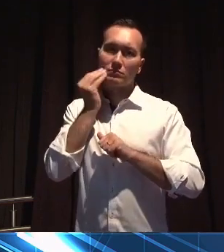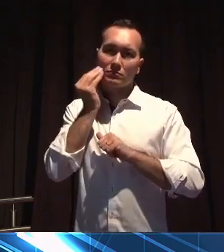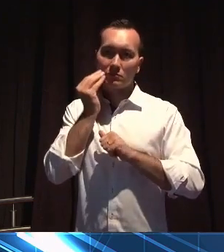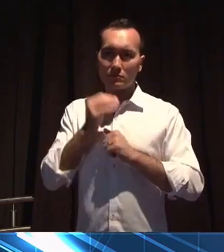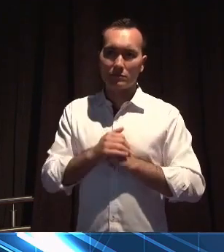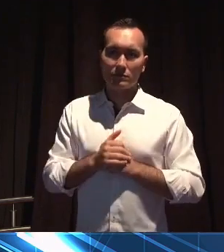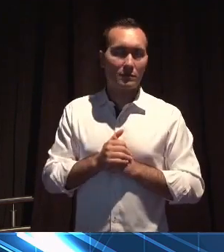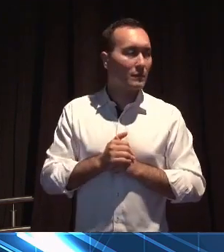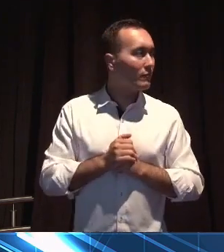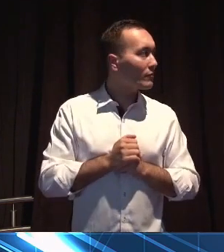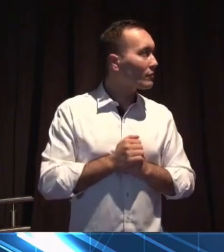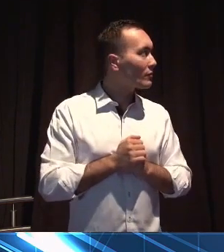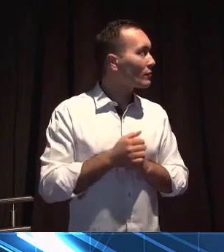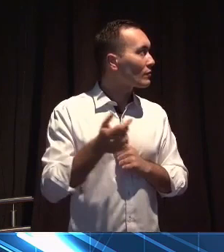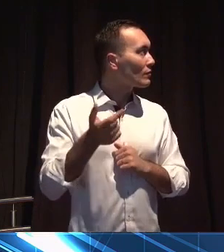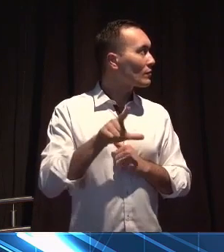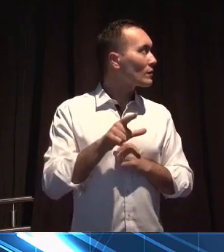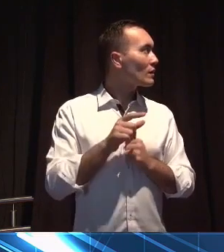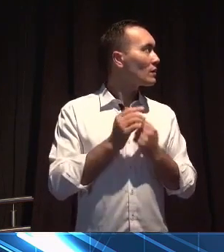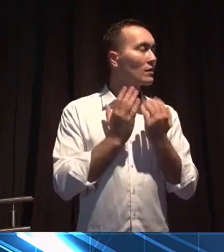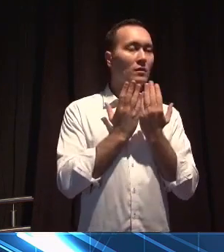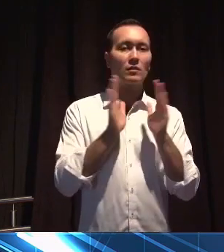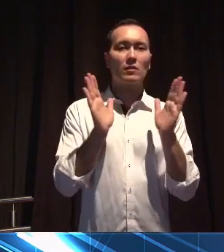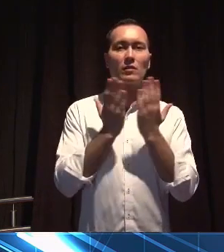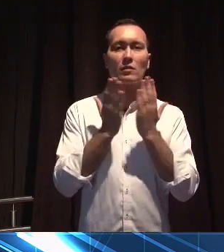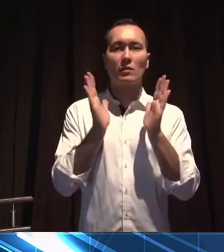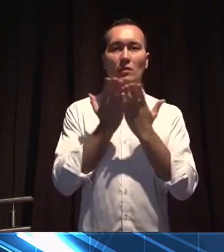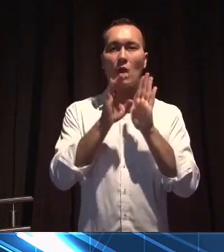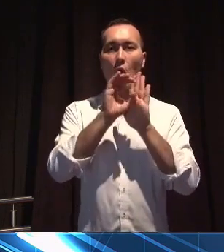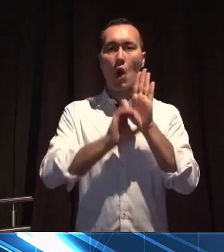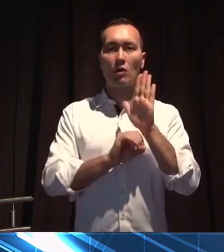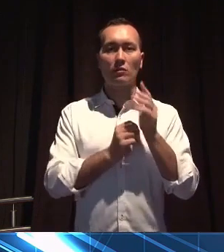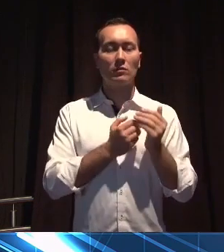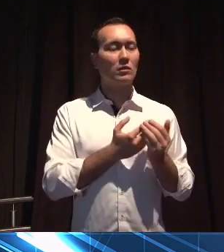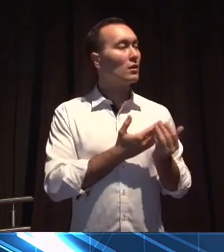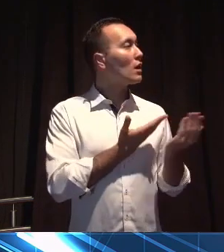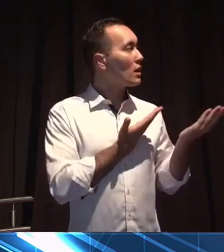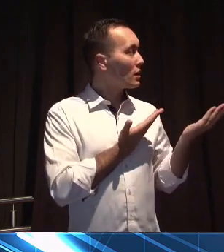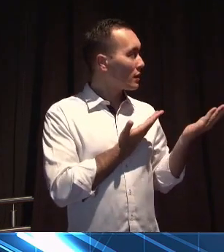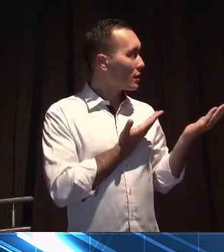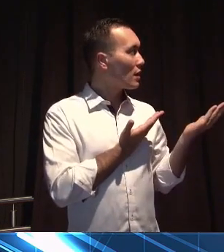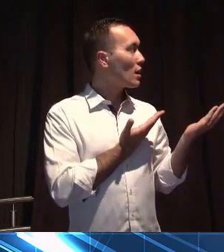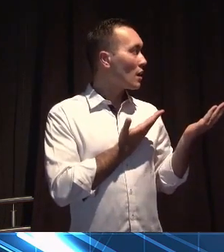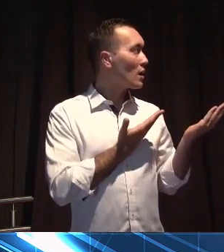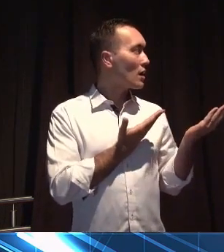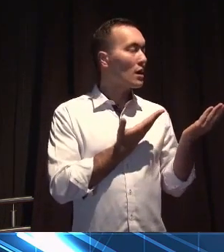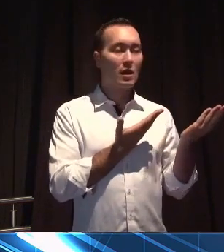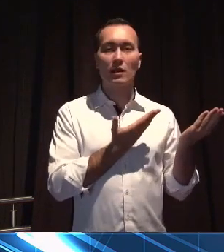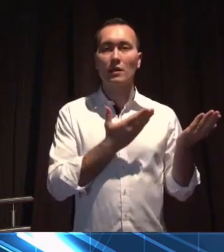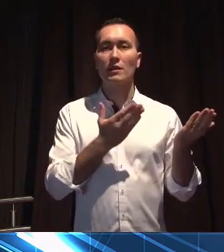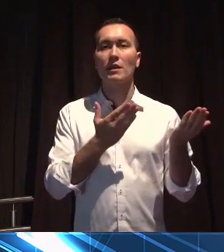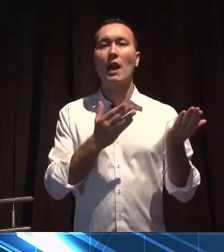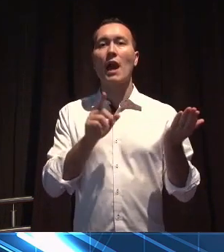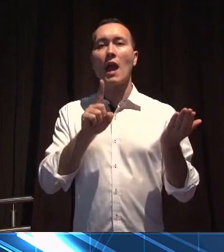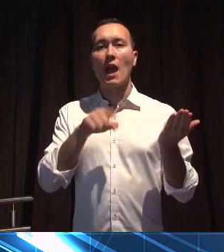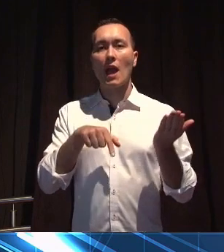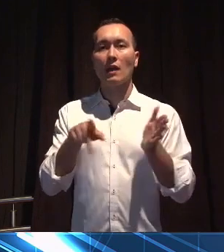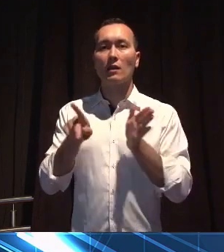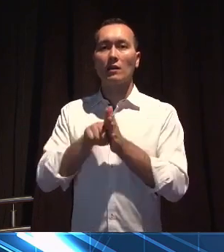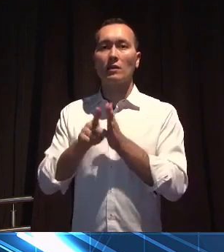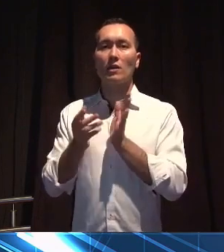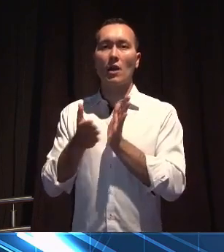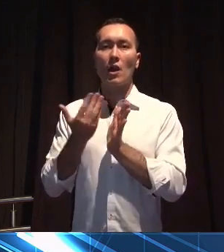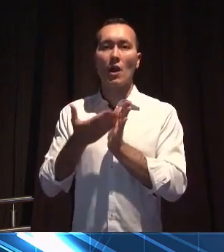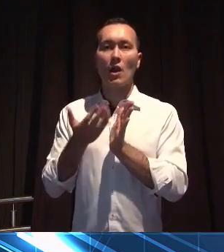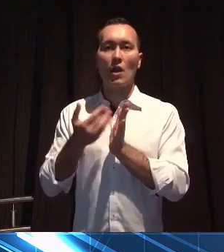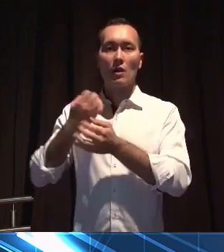Now ele é um pouco diferente na verdade ele vem de um livro de esse essa segunda edição de 97 mas na verdade Vem de um livro de